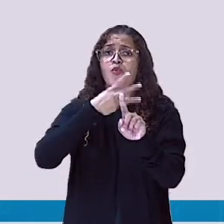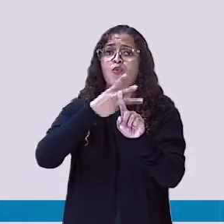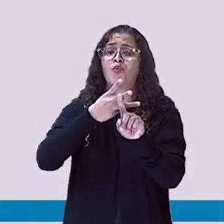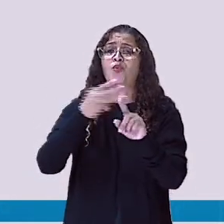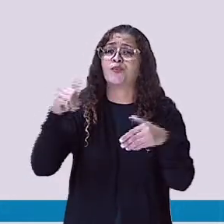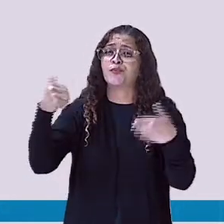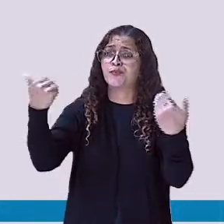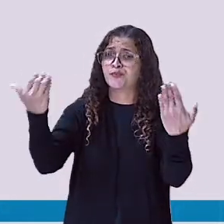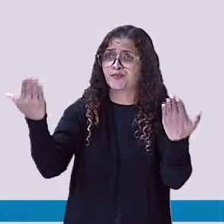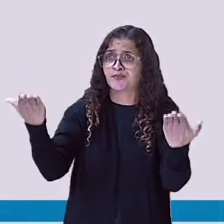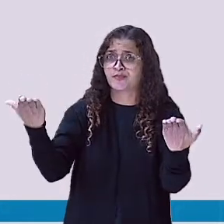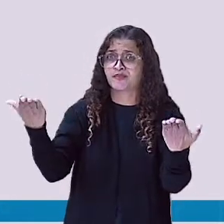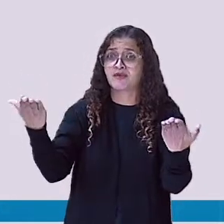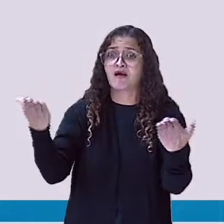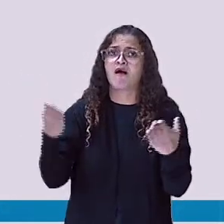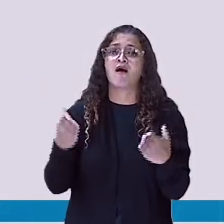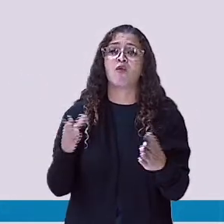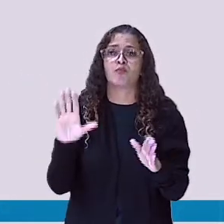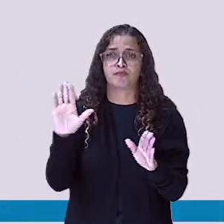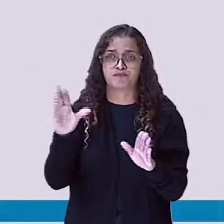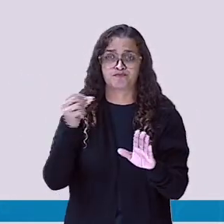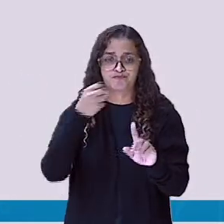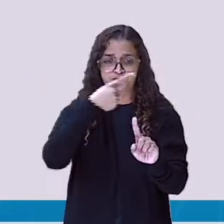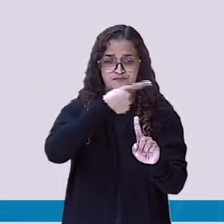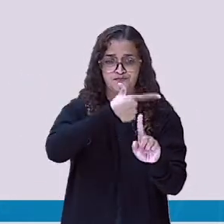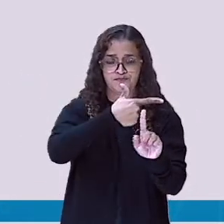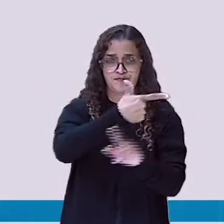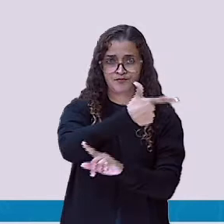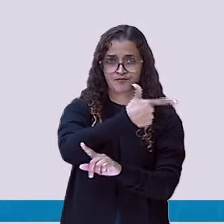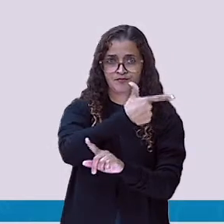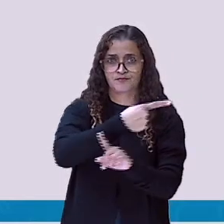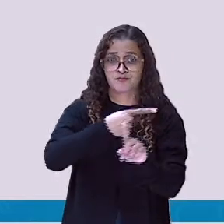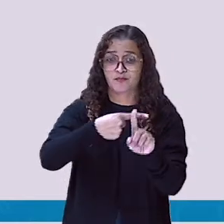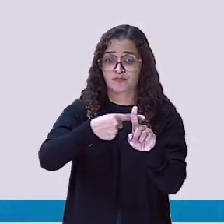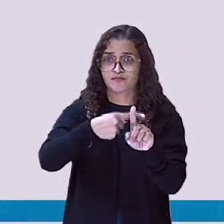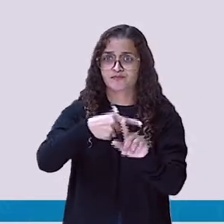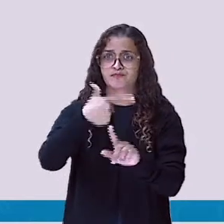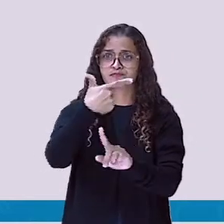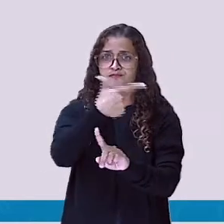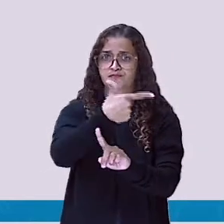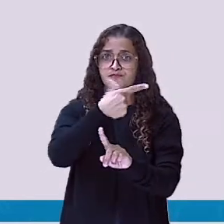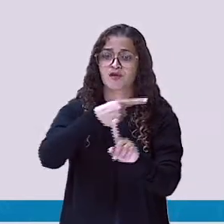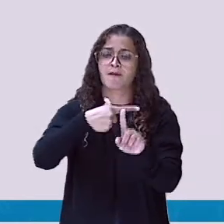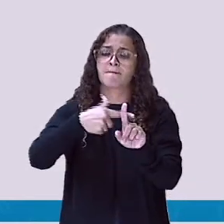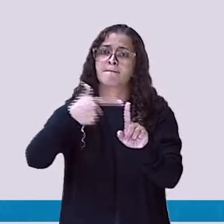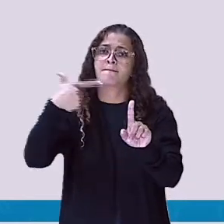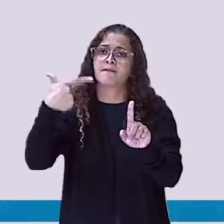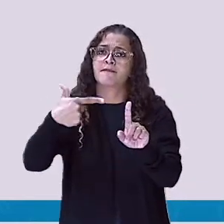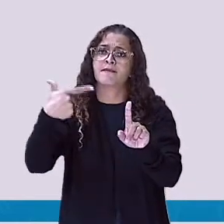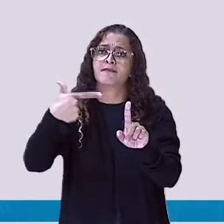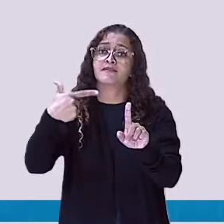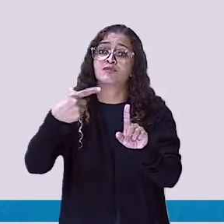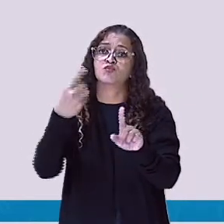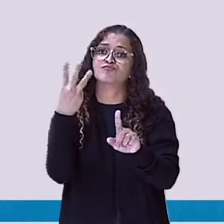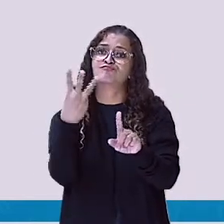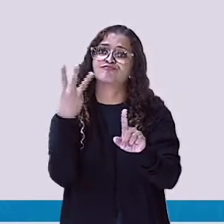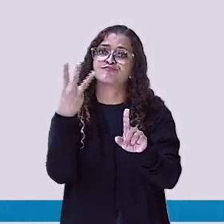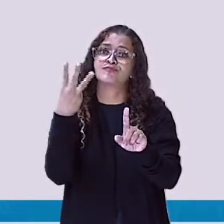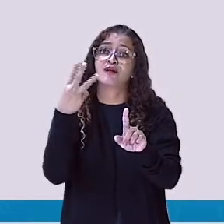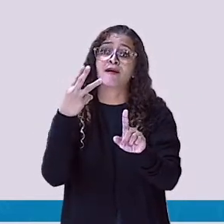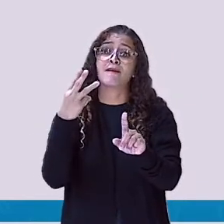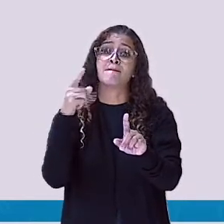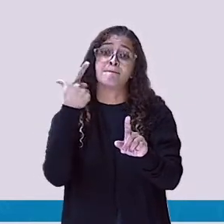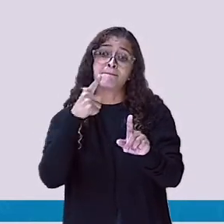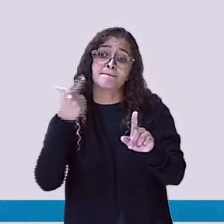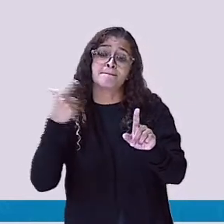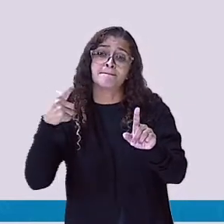isso? Uma vez, duas vezes, 3 vezes, né? 2